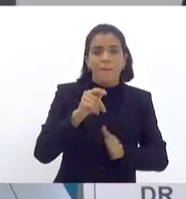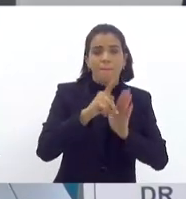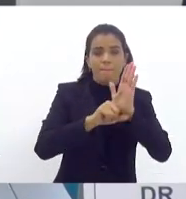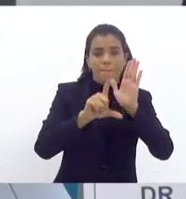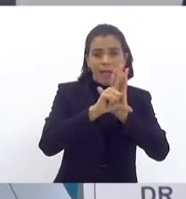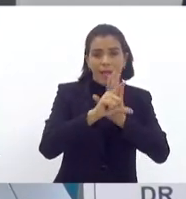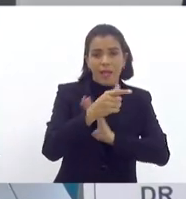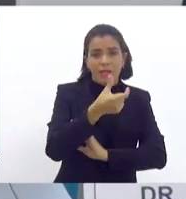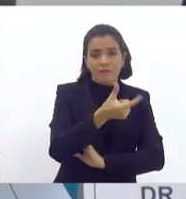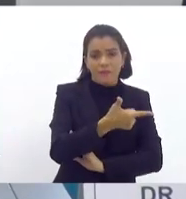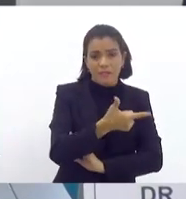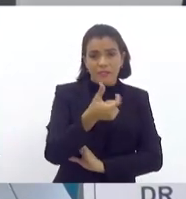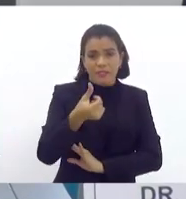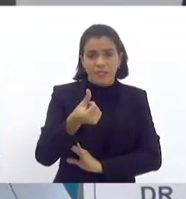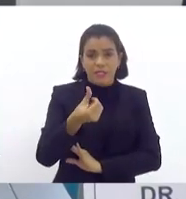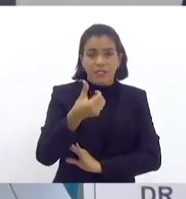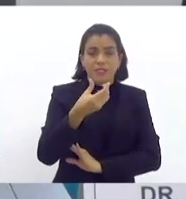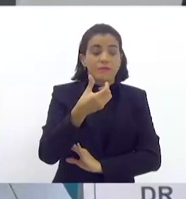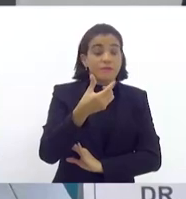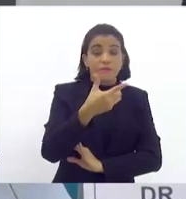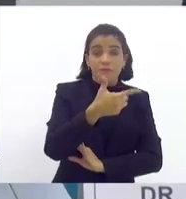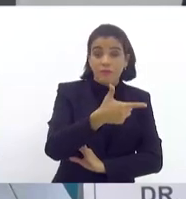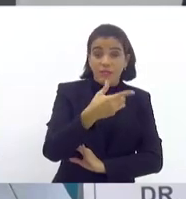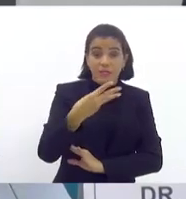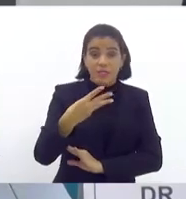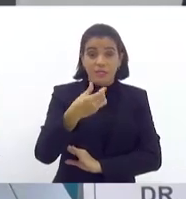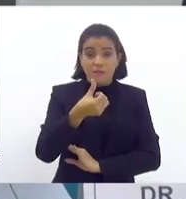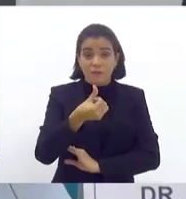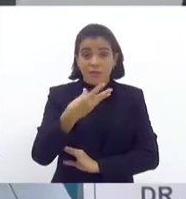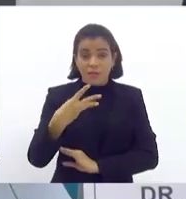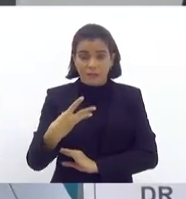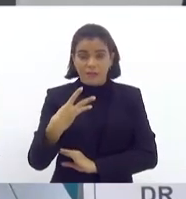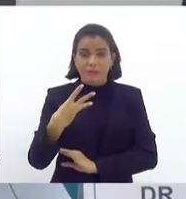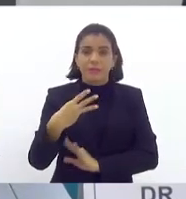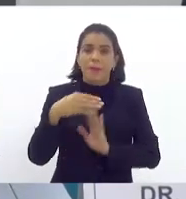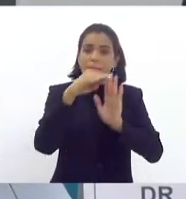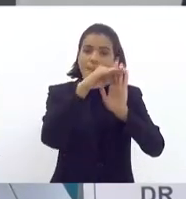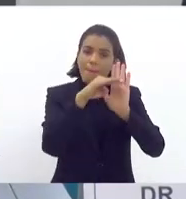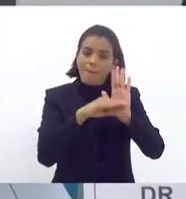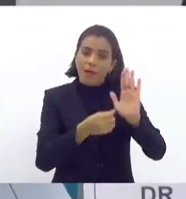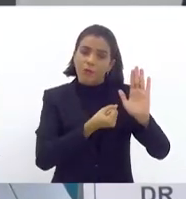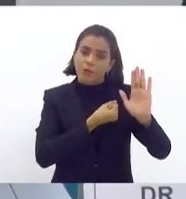6323. Passo ao item 5 da pauta.